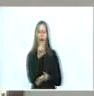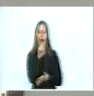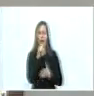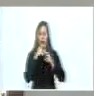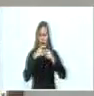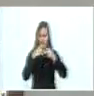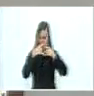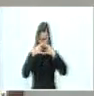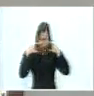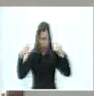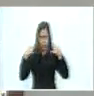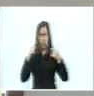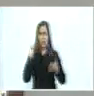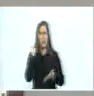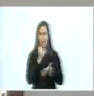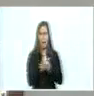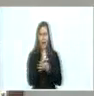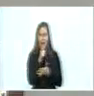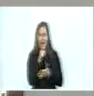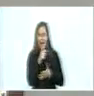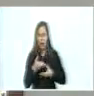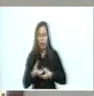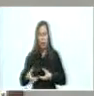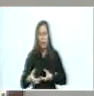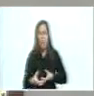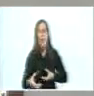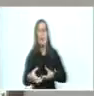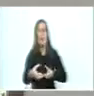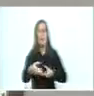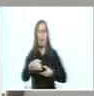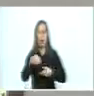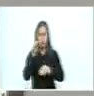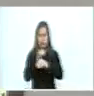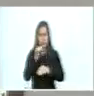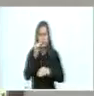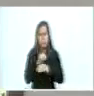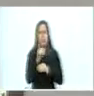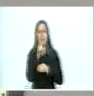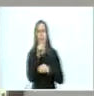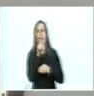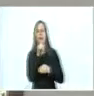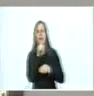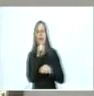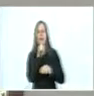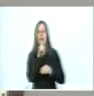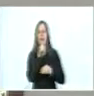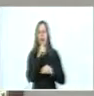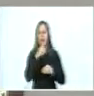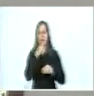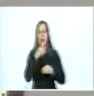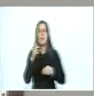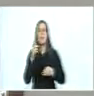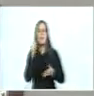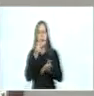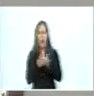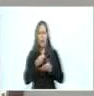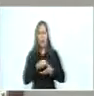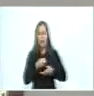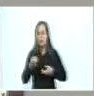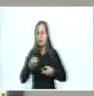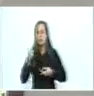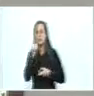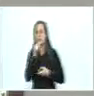paga pela captação dessa água, você paga pelo tratamento dessa água e você paga pela distribuição dessa água. Está